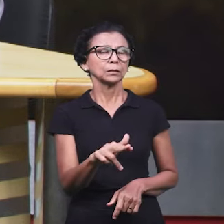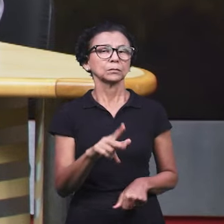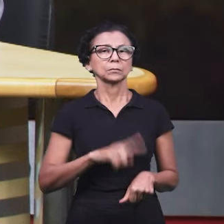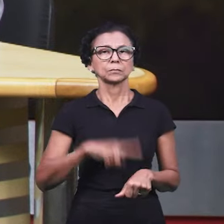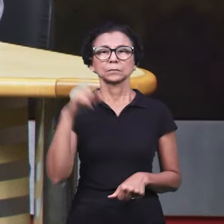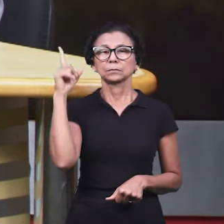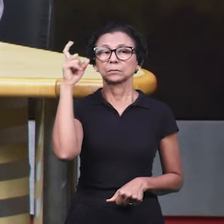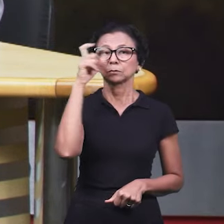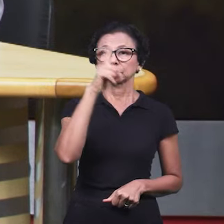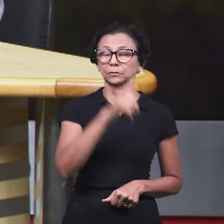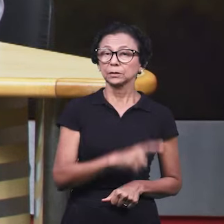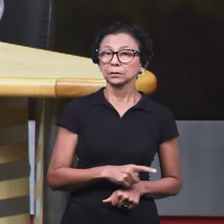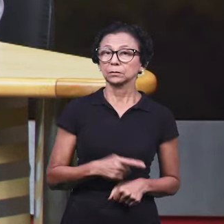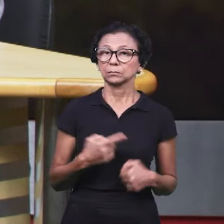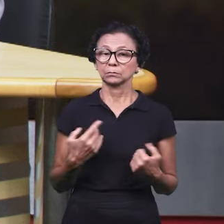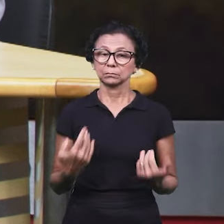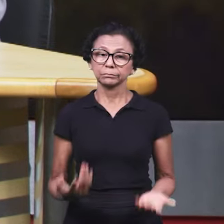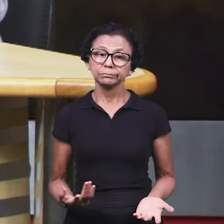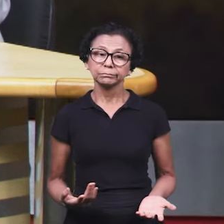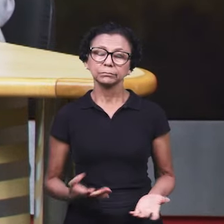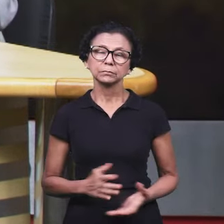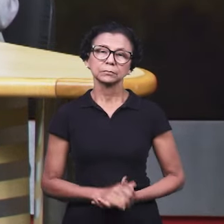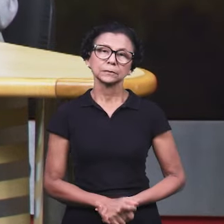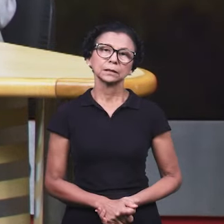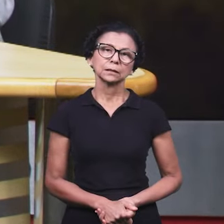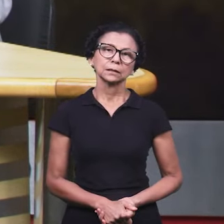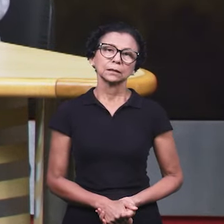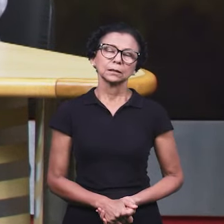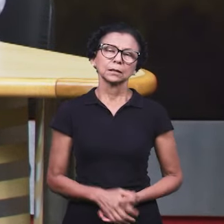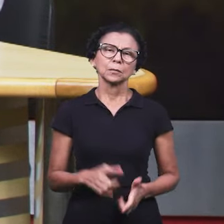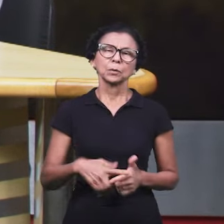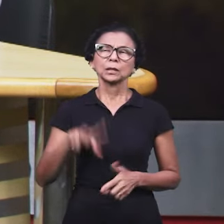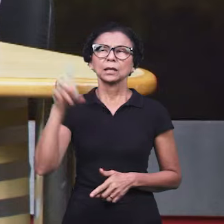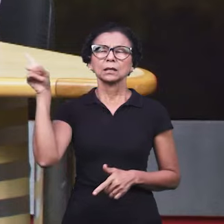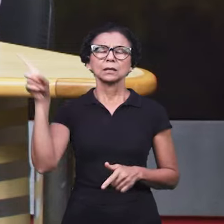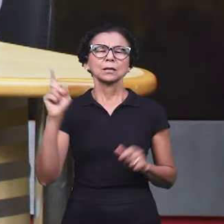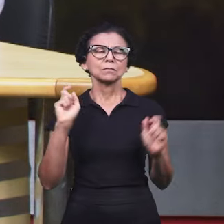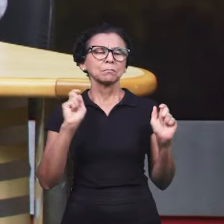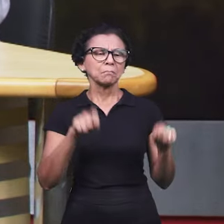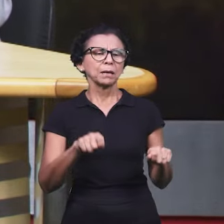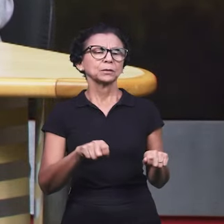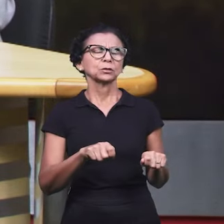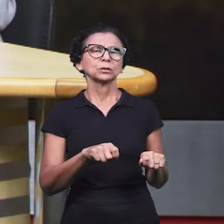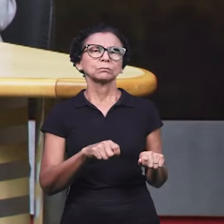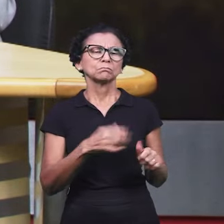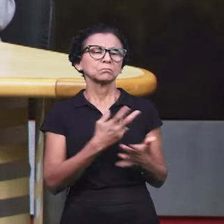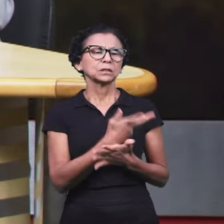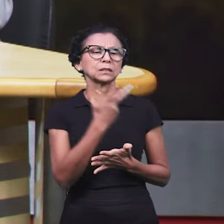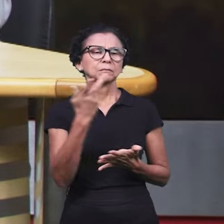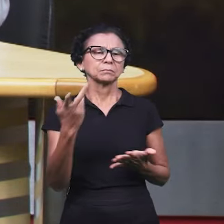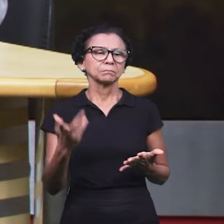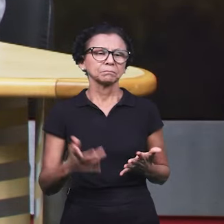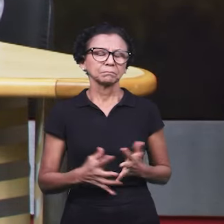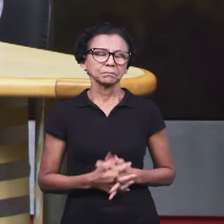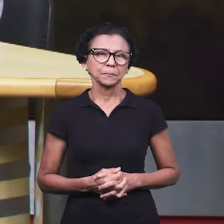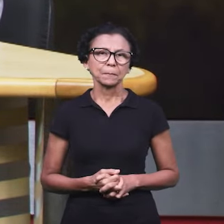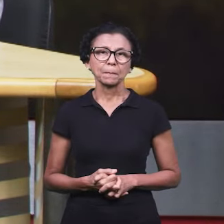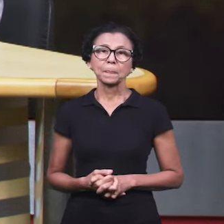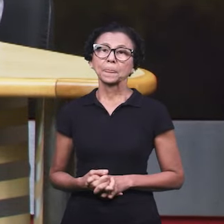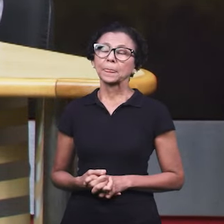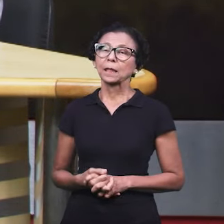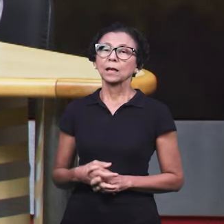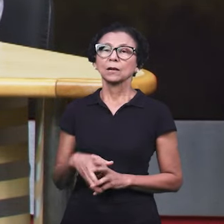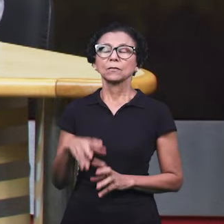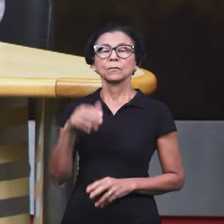né o porque que Deus permitiu tudo aquilo e ao longo da sequência nós temos uma experiência familiar notável na vida de